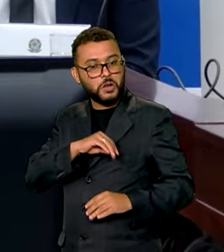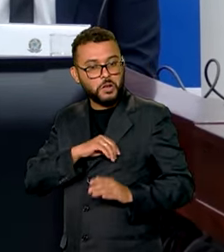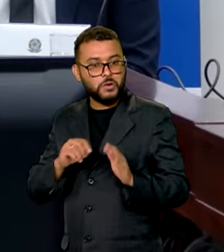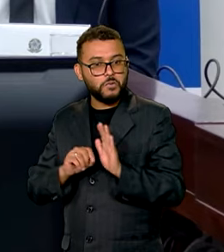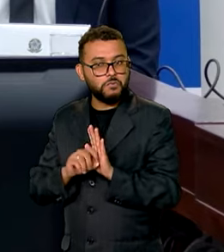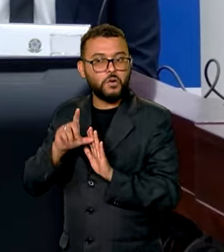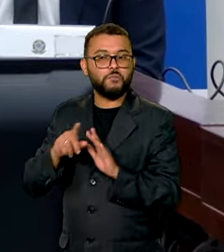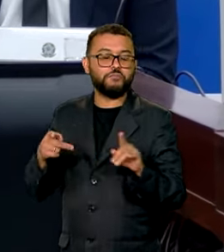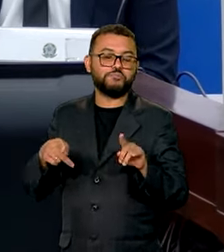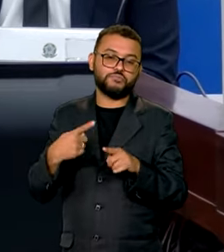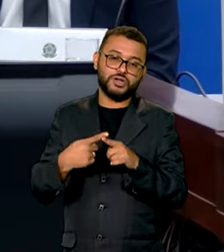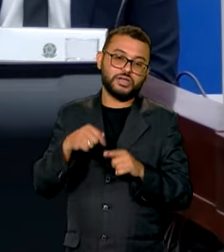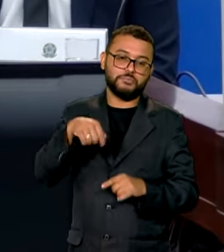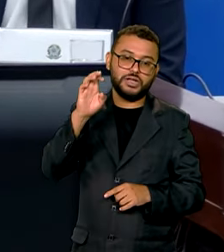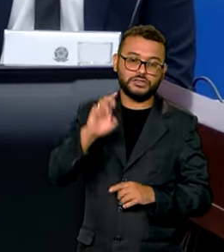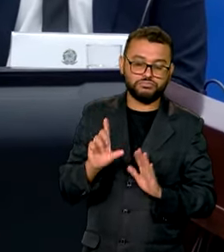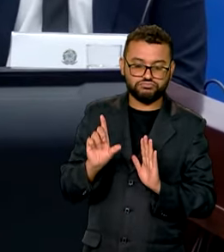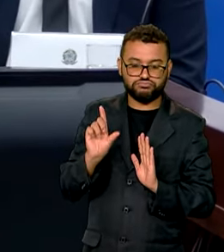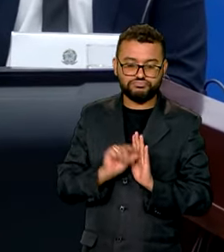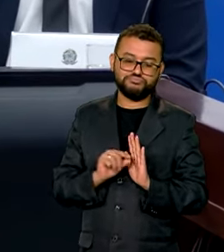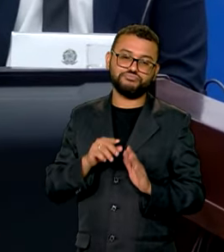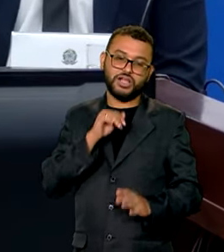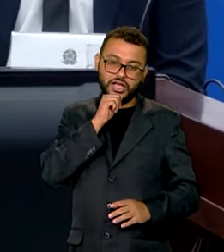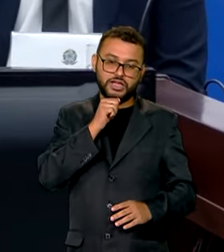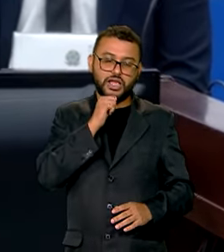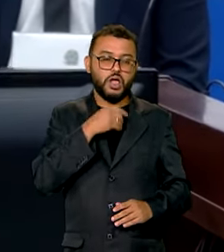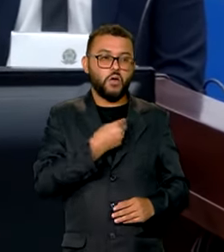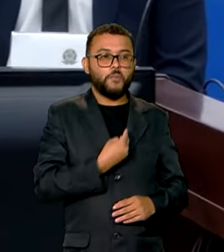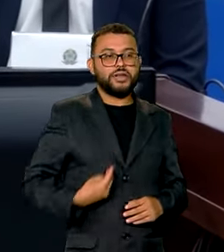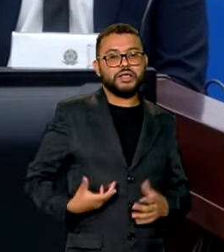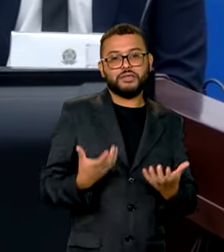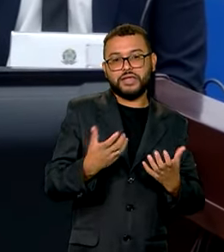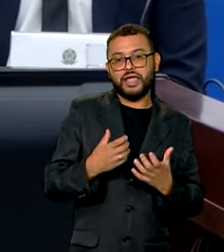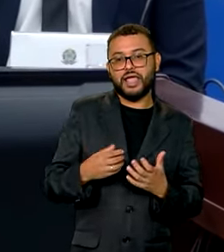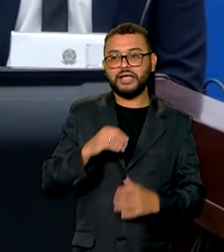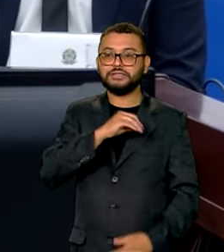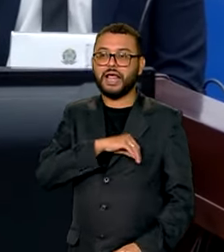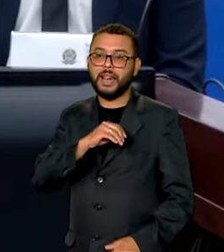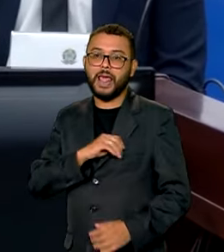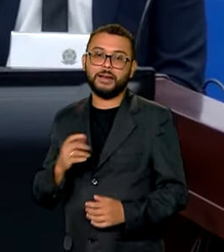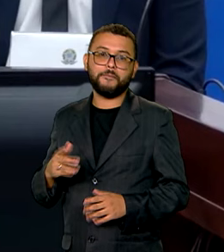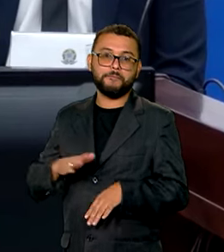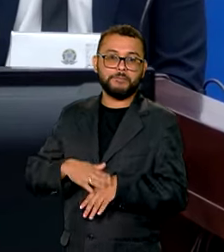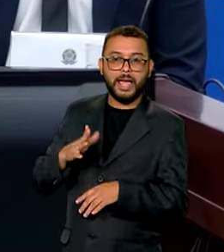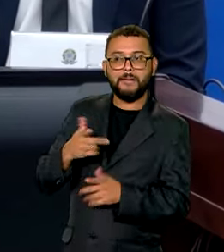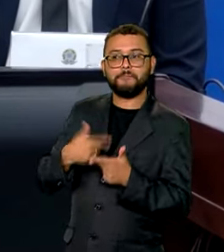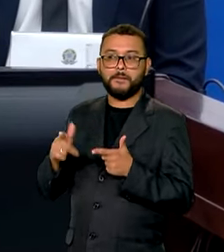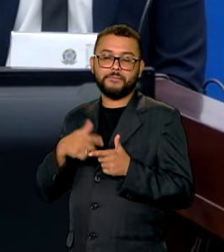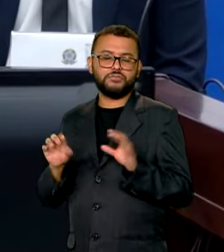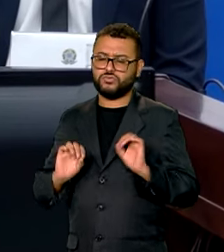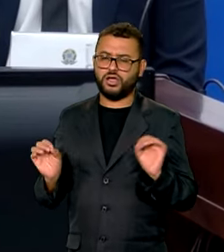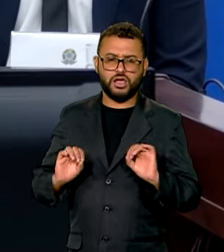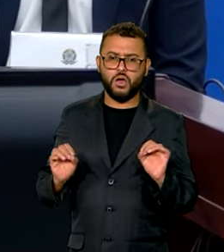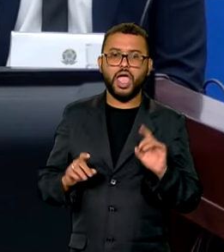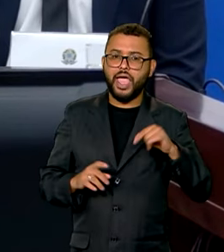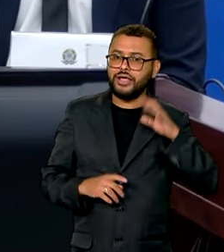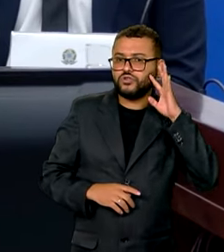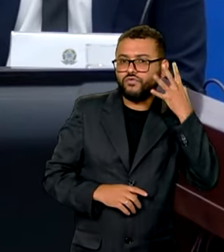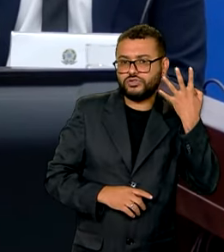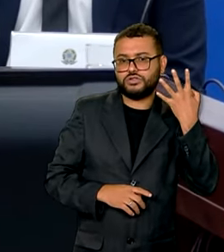muito baixo no Brasil. Não é porque o ministro quer crescer os salários, então isso vai gerar um problema. Não, isso vai gerar a